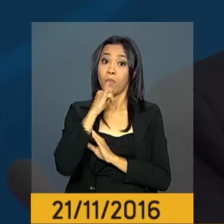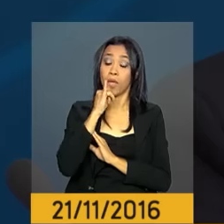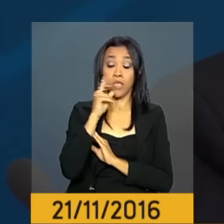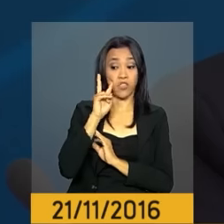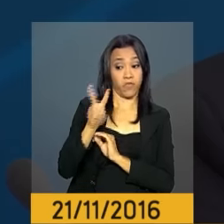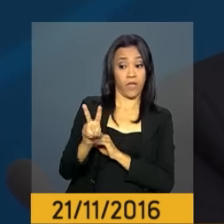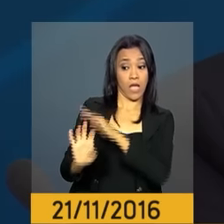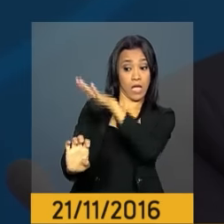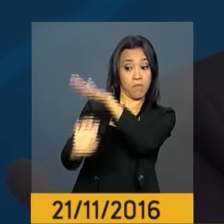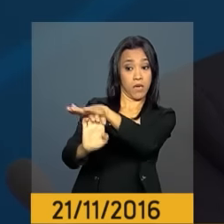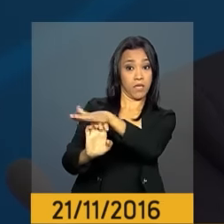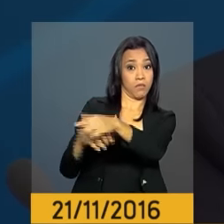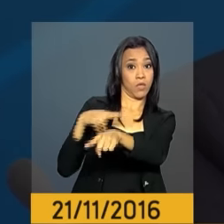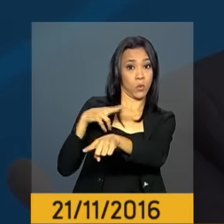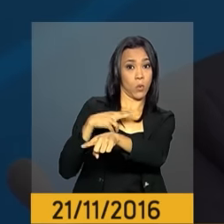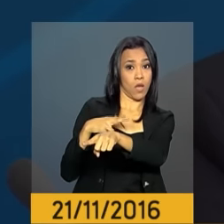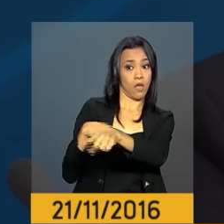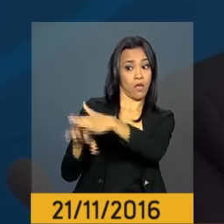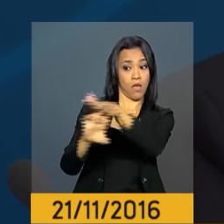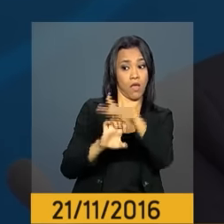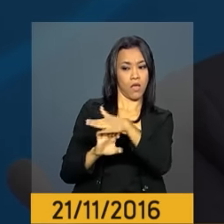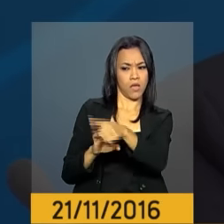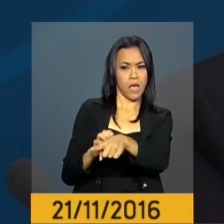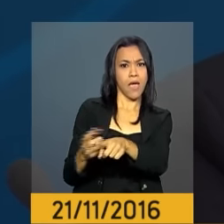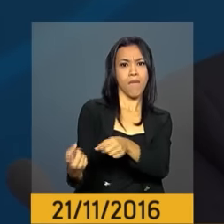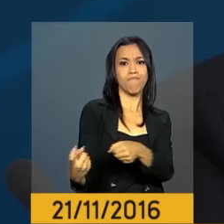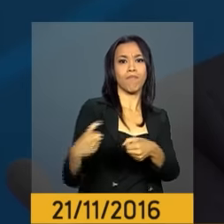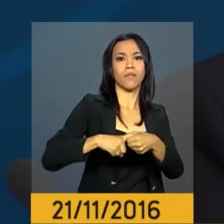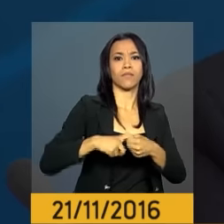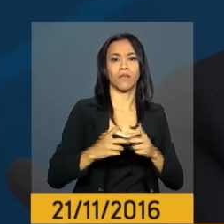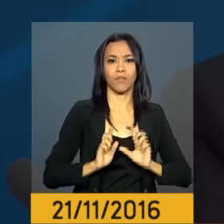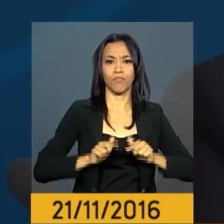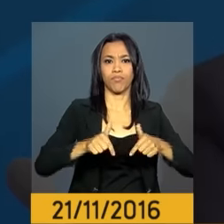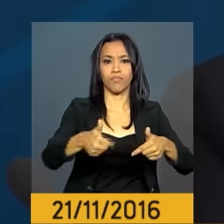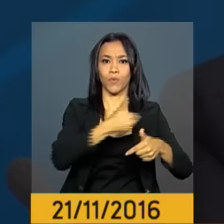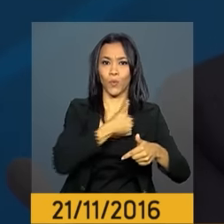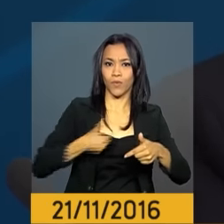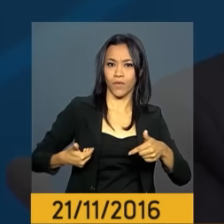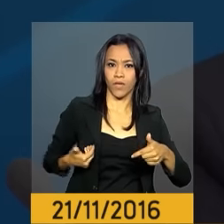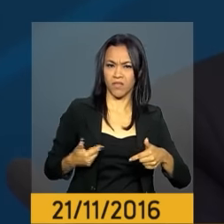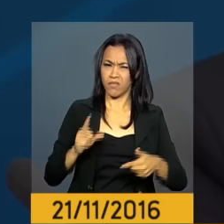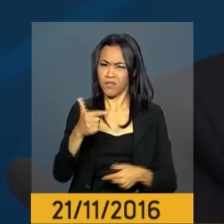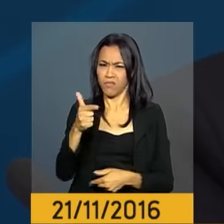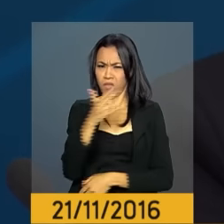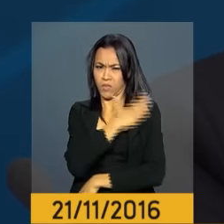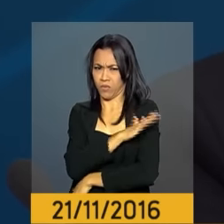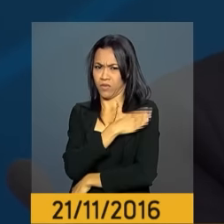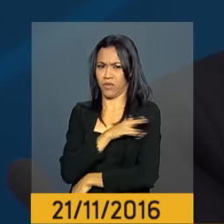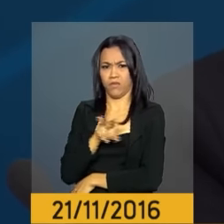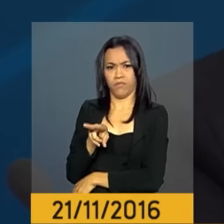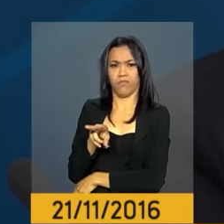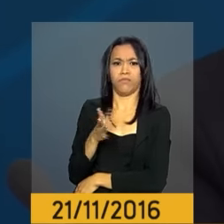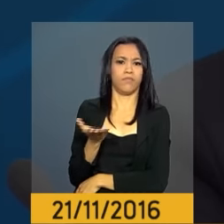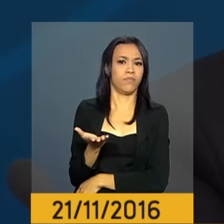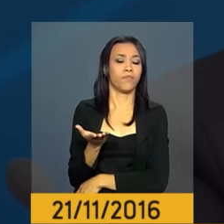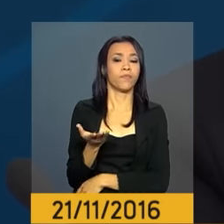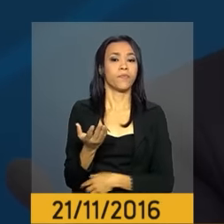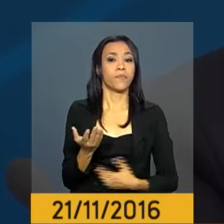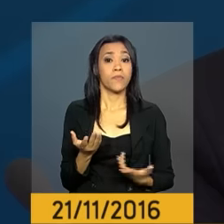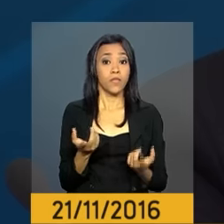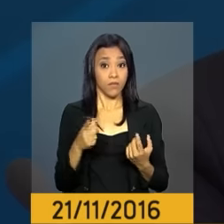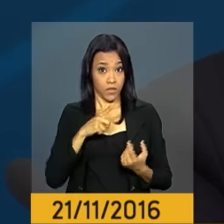como parceiro, como gerador de prosperidade, que é sem nenhum preconceito. Nós temos